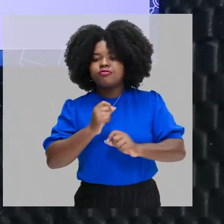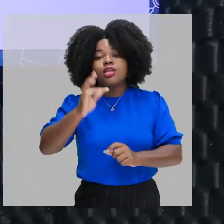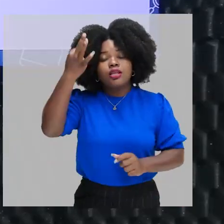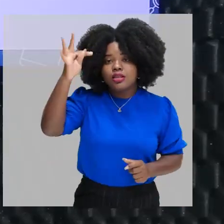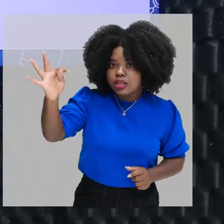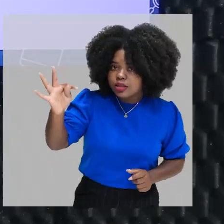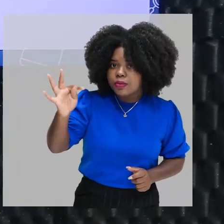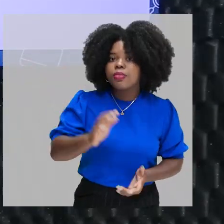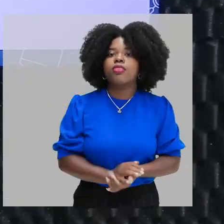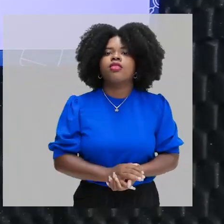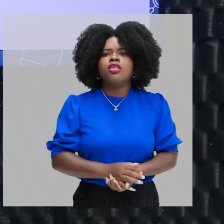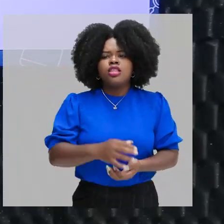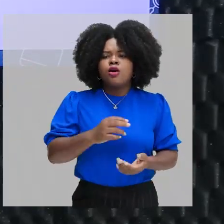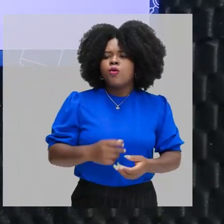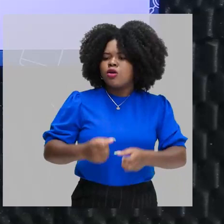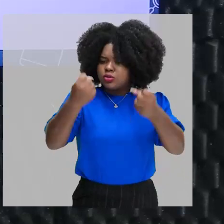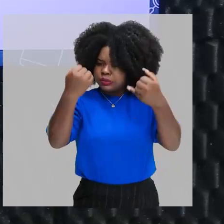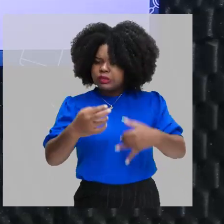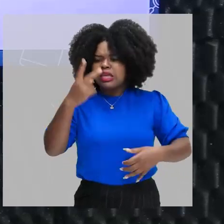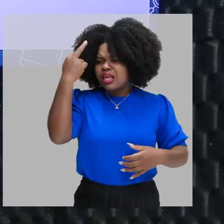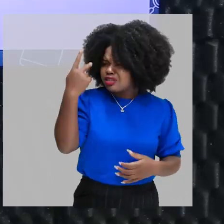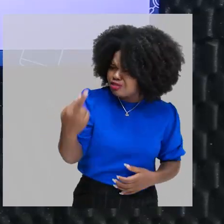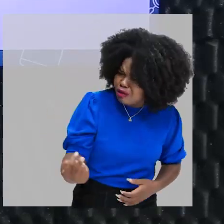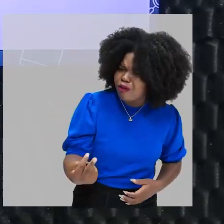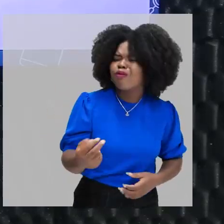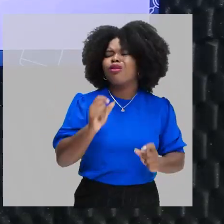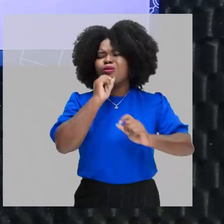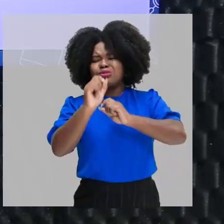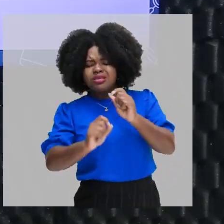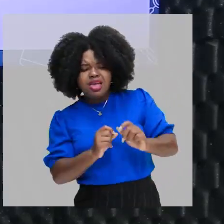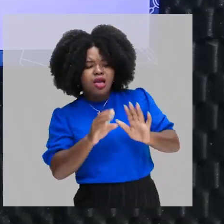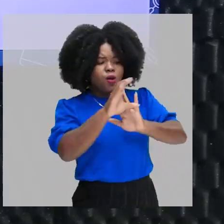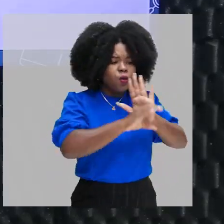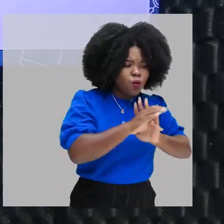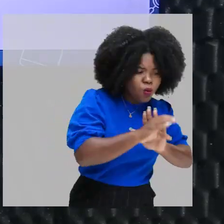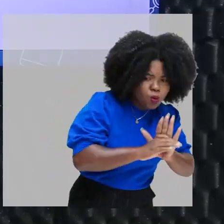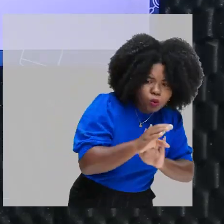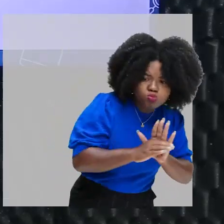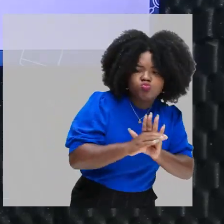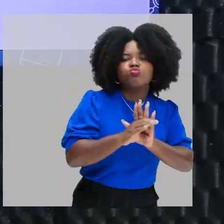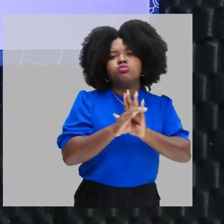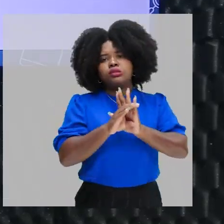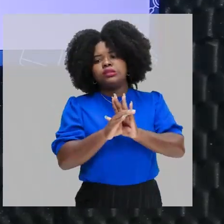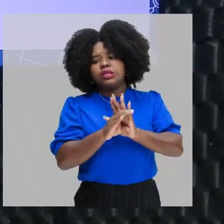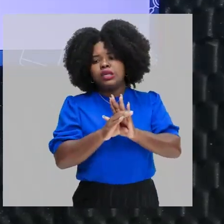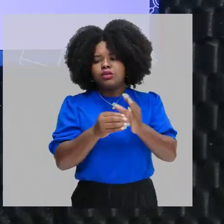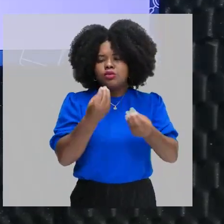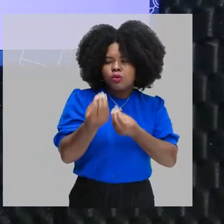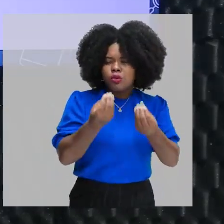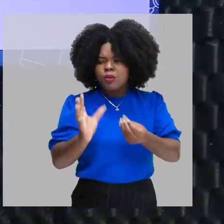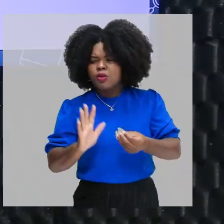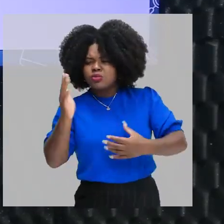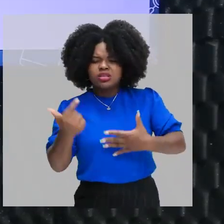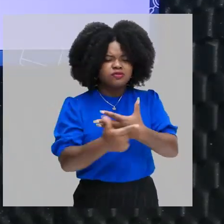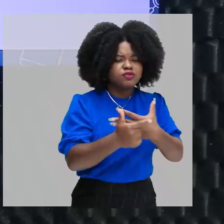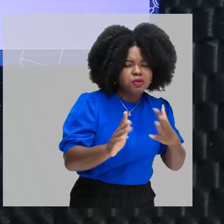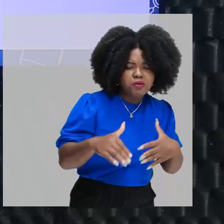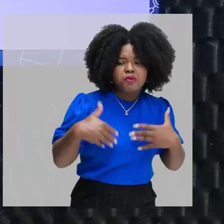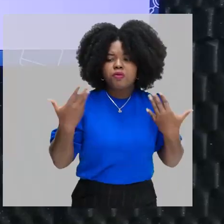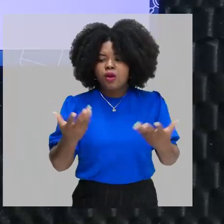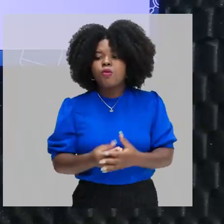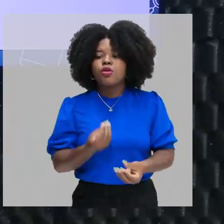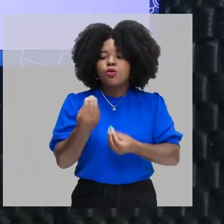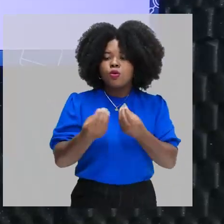um histórico, né, do que é o reggae, o que o reggae representa e de que forma que o reggae se associa com o estado